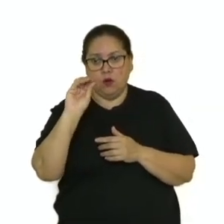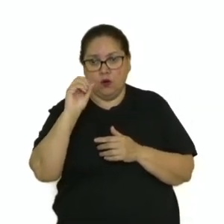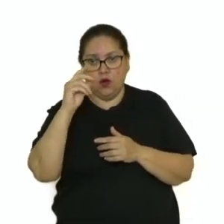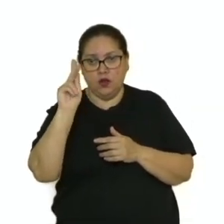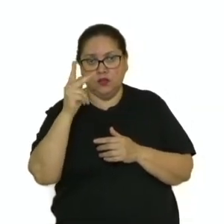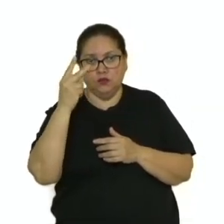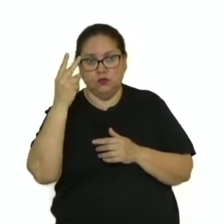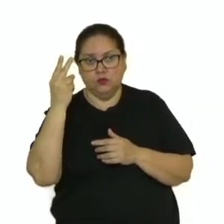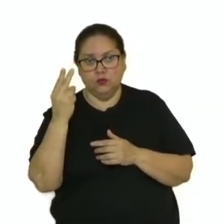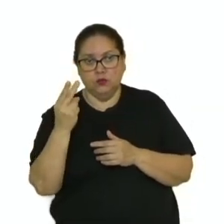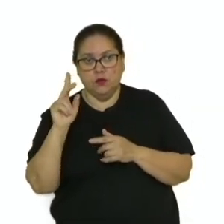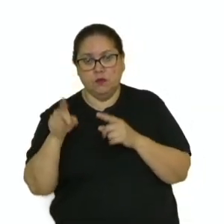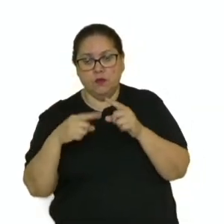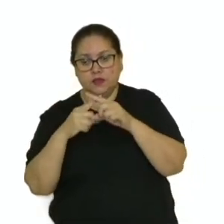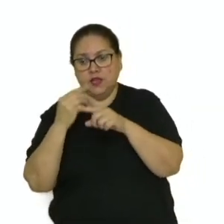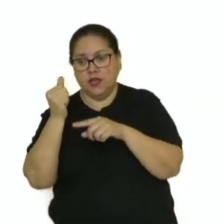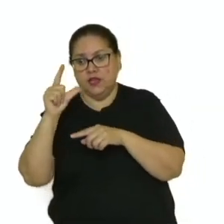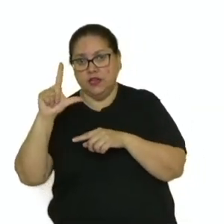CaOH2, né, mais